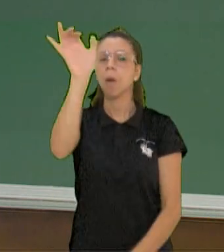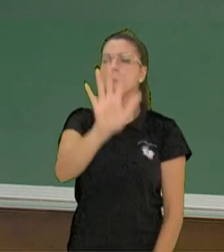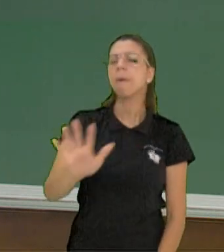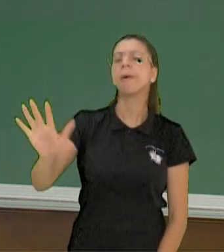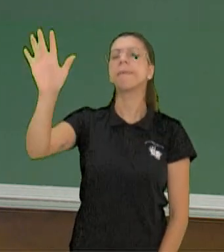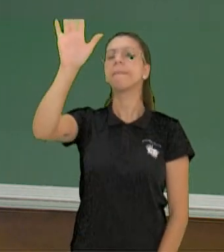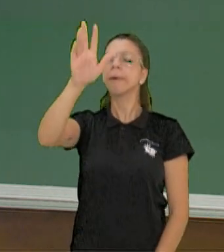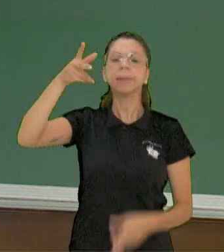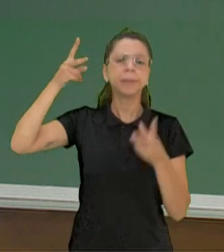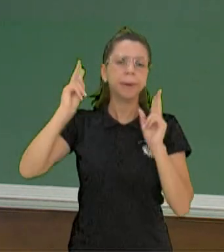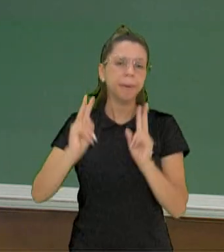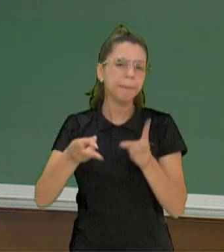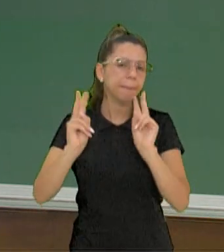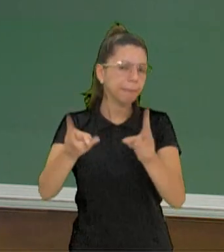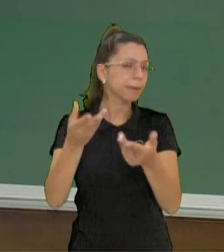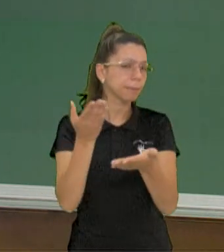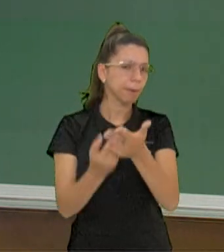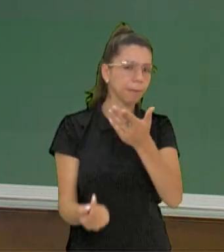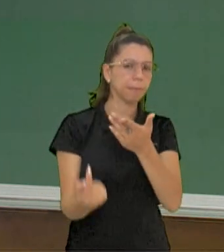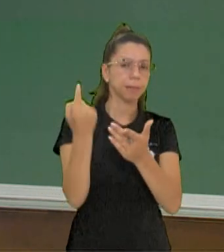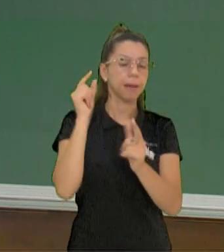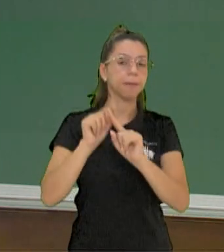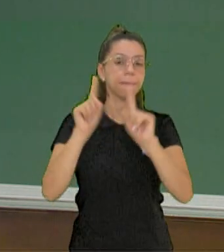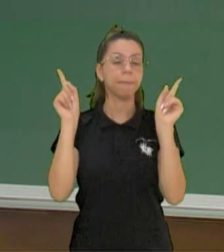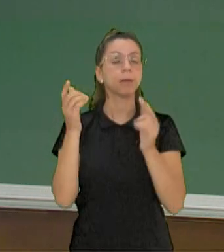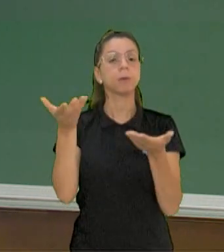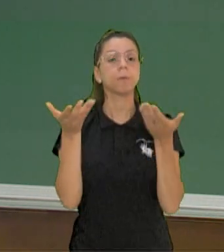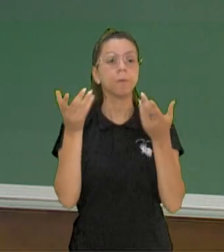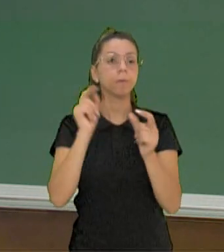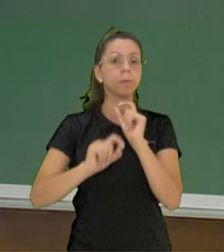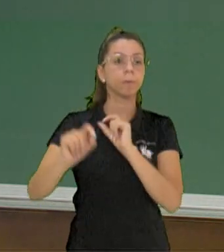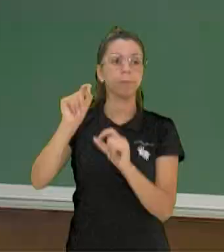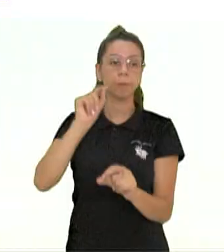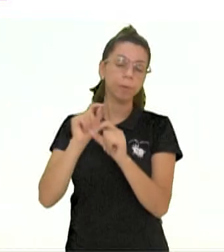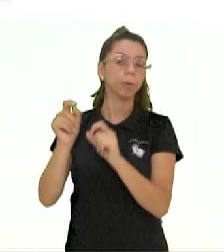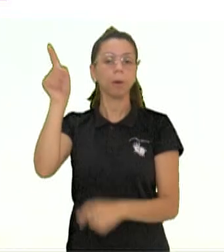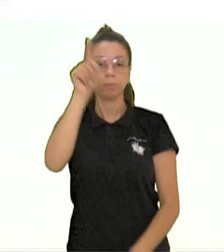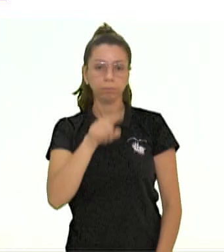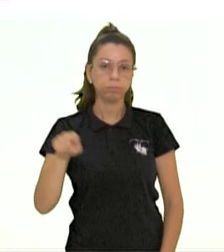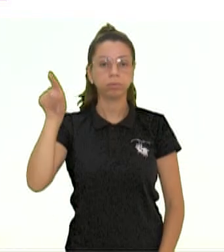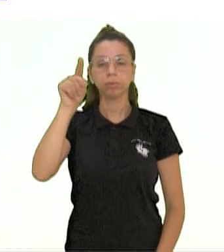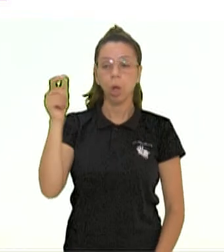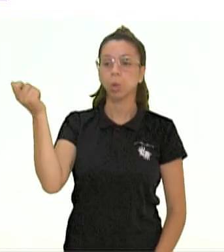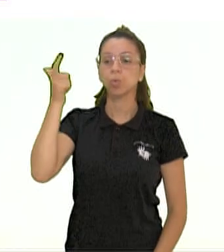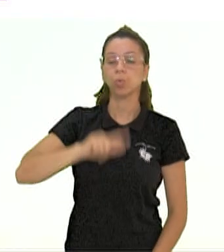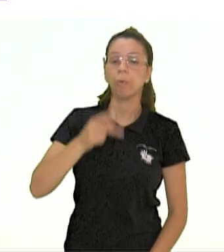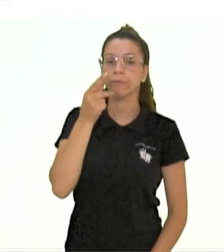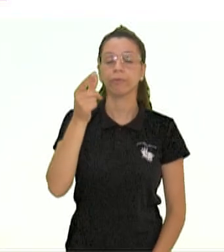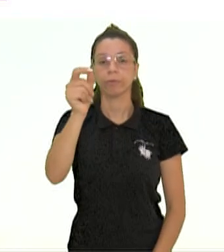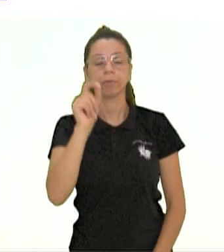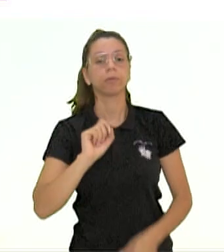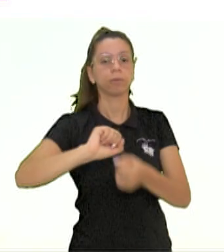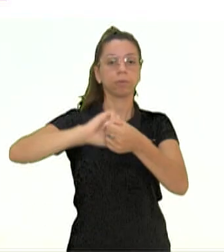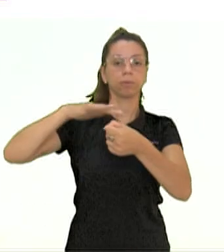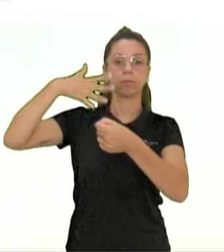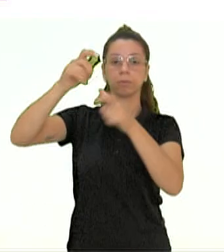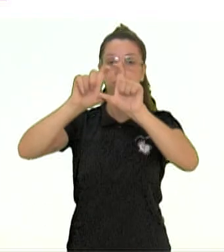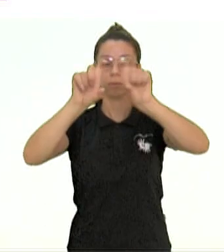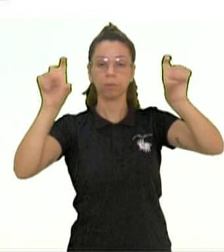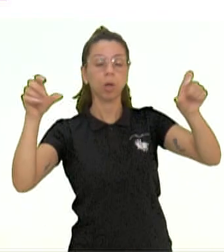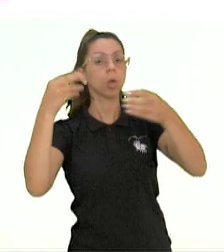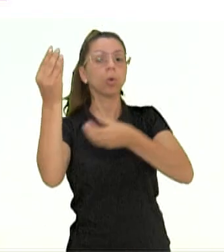a mesma que a gente usou na aula passada, mas eu gostaria de novamente falar para vocês da função exponencial e